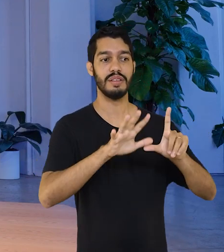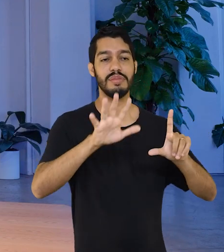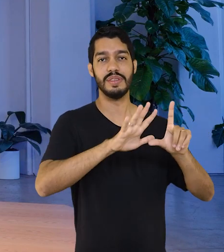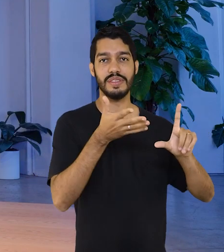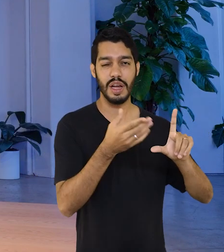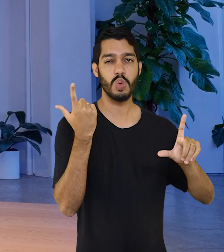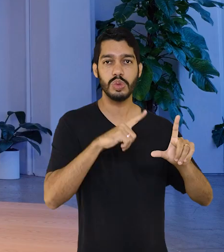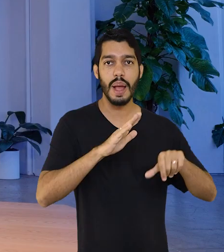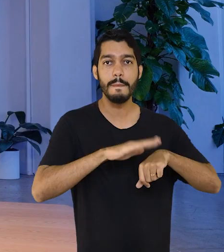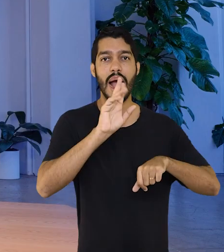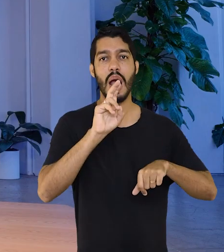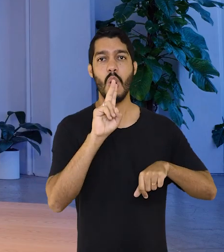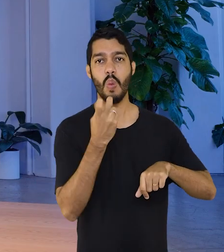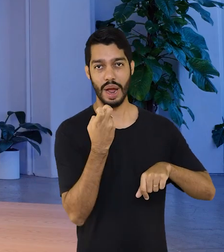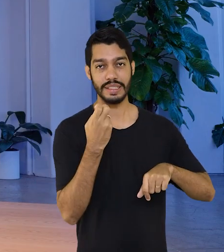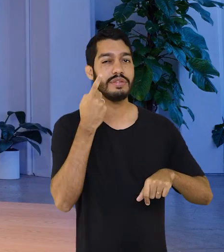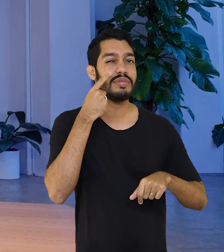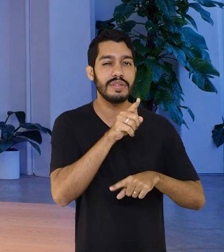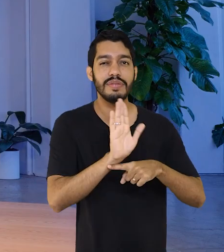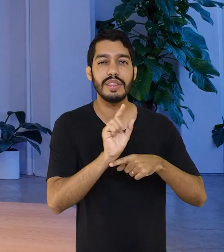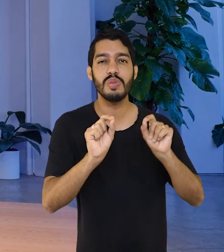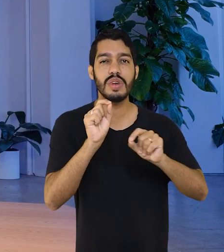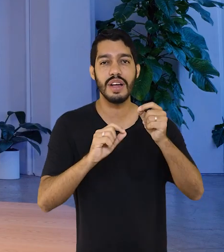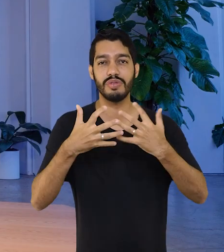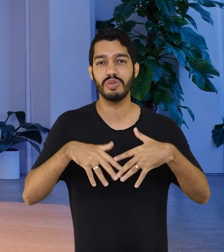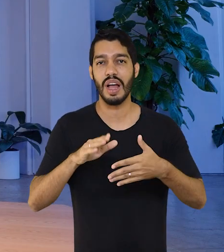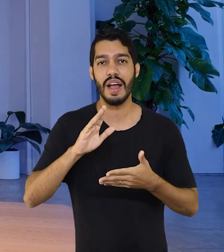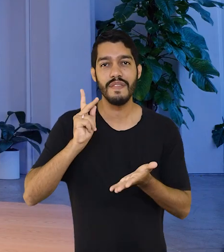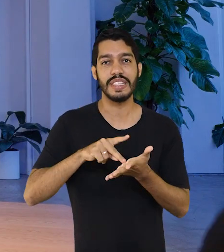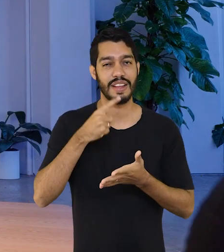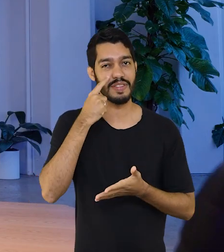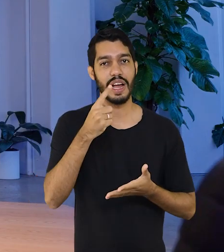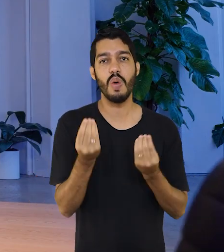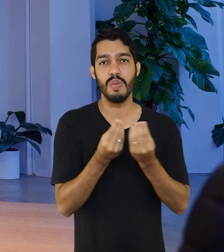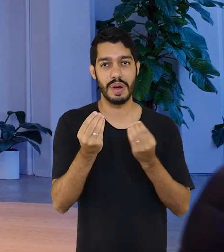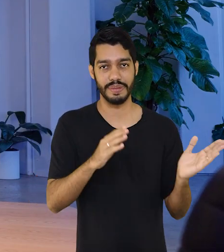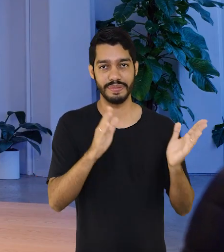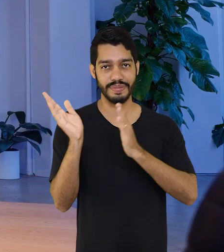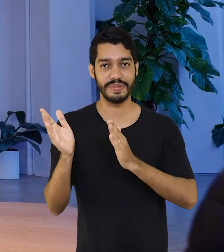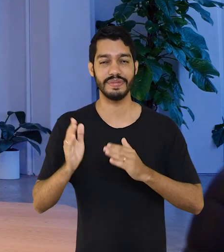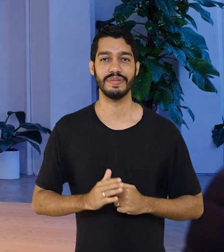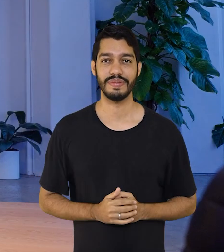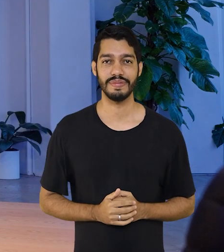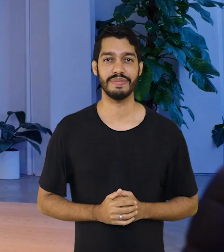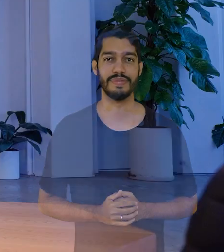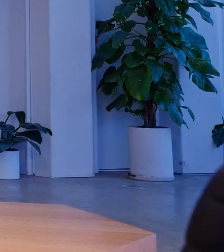da interface para ela ser cada vez mais conversacional. Então, vamos assistir esse vídeo que ele explica um pouquinho como funciona a experiência do produto na prática.